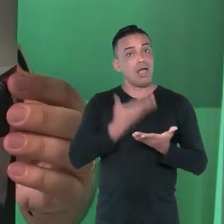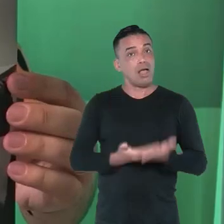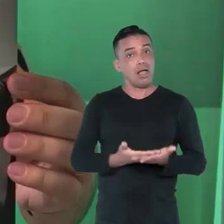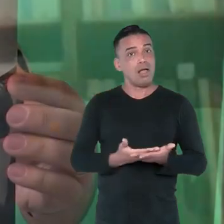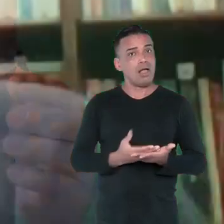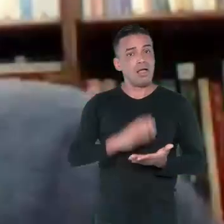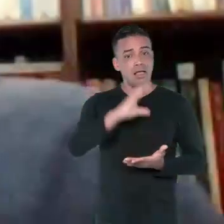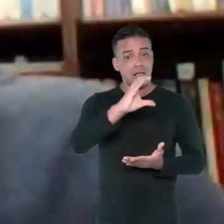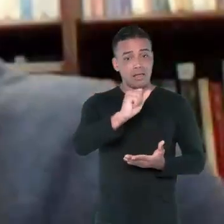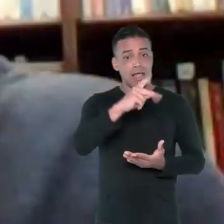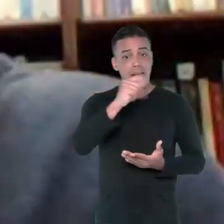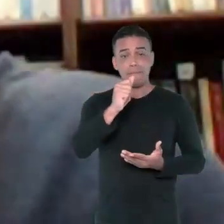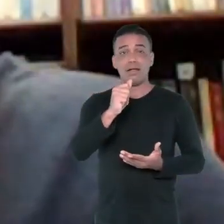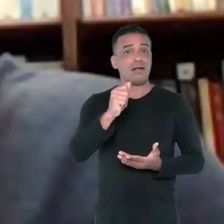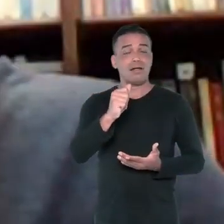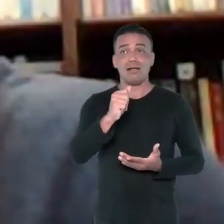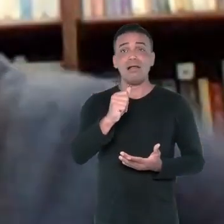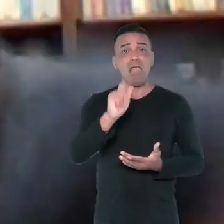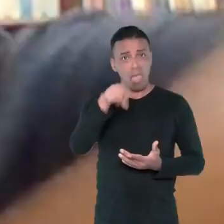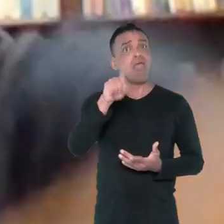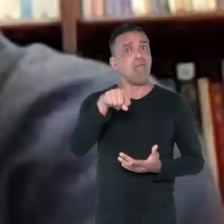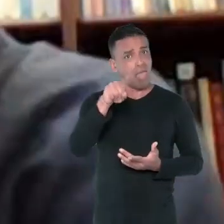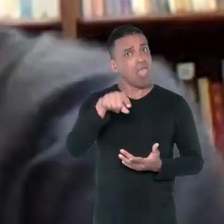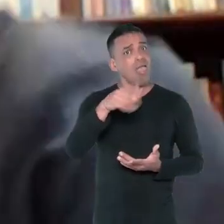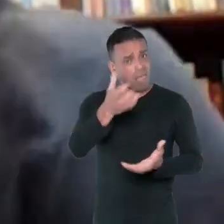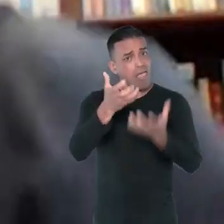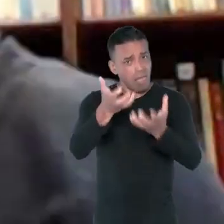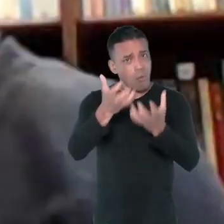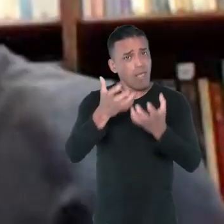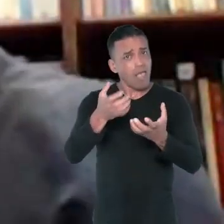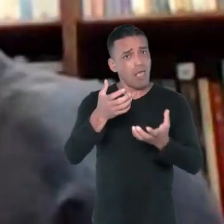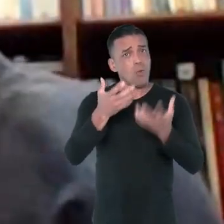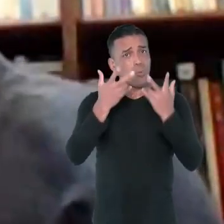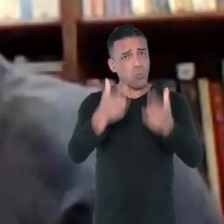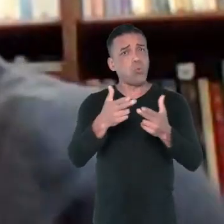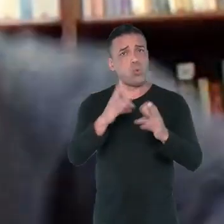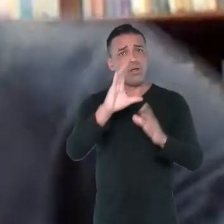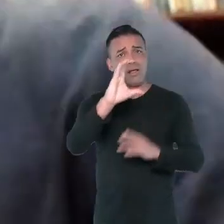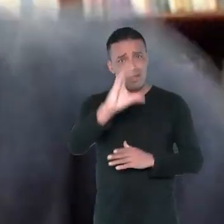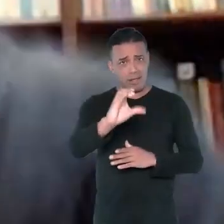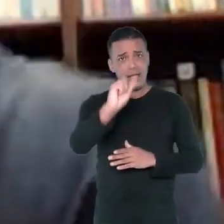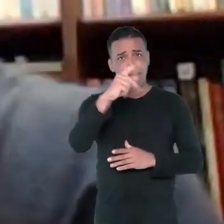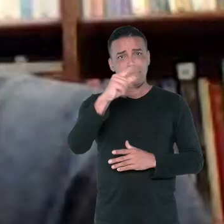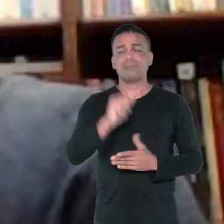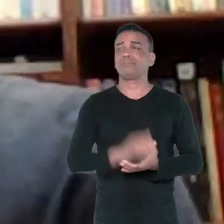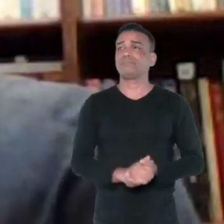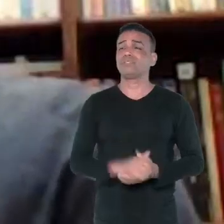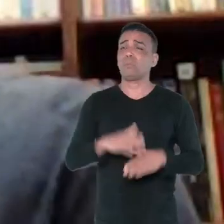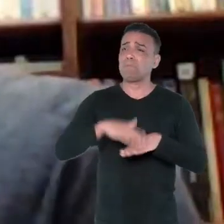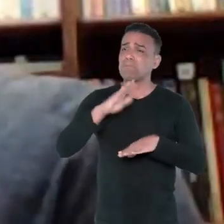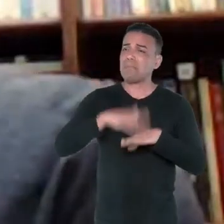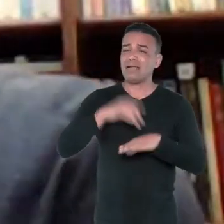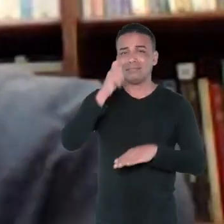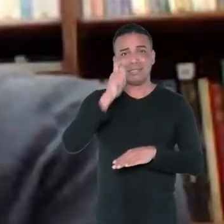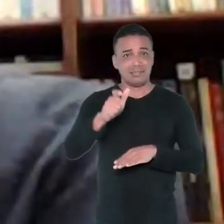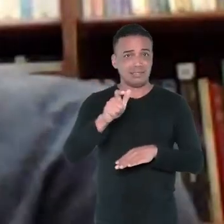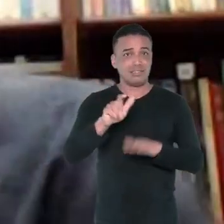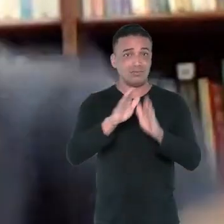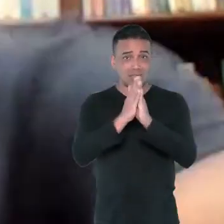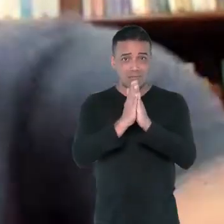Eu falei, é isso aí, ponto, tá fechado. E uma coisa que eu achei mais interessante, na hora que você